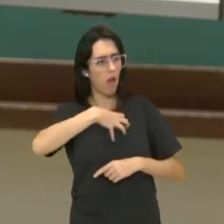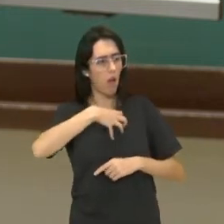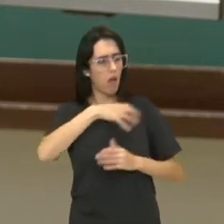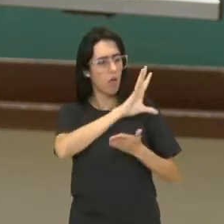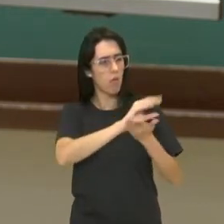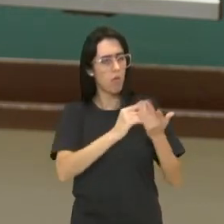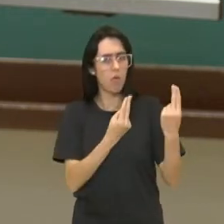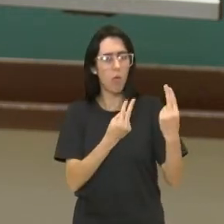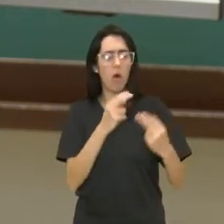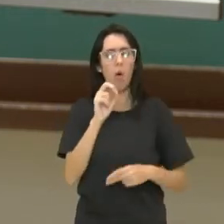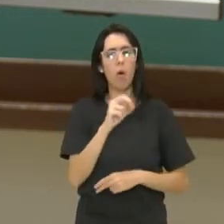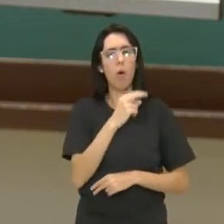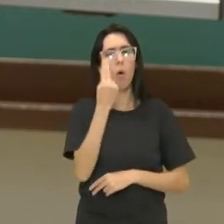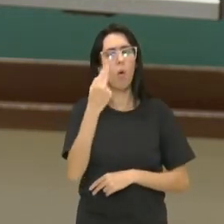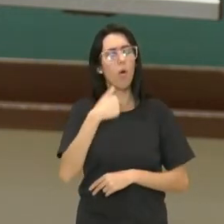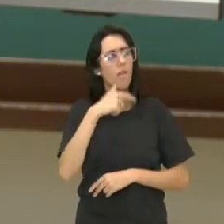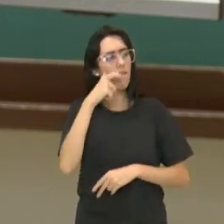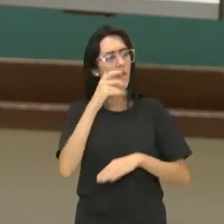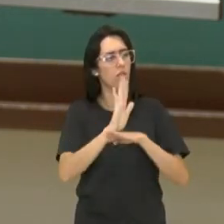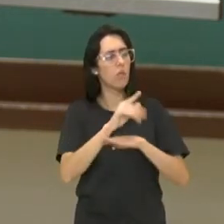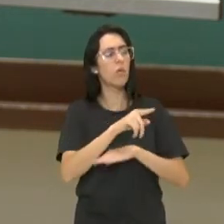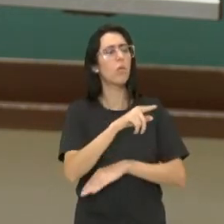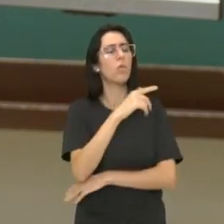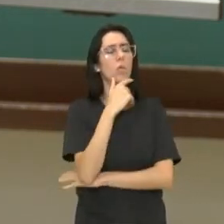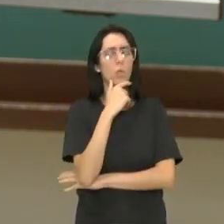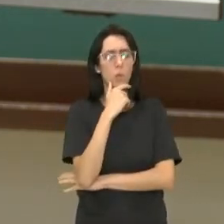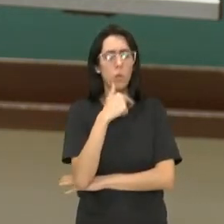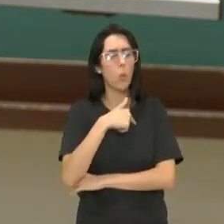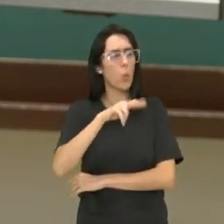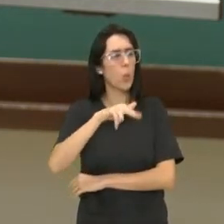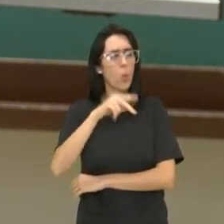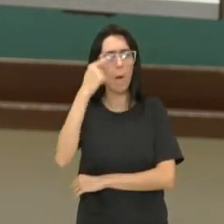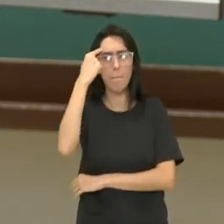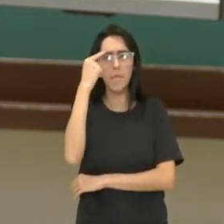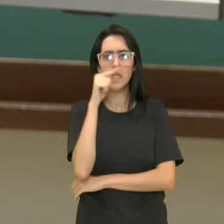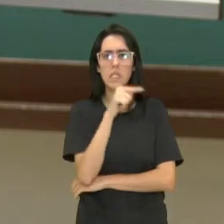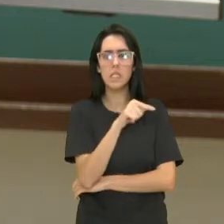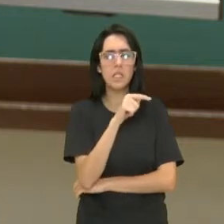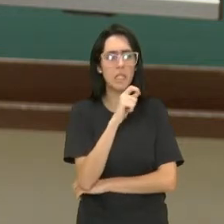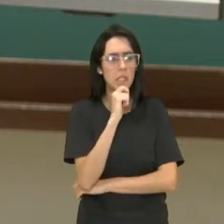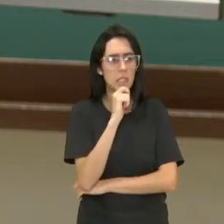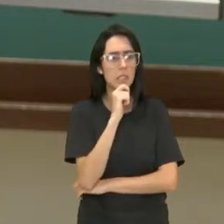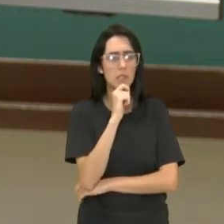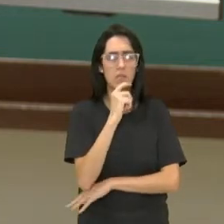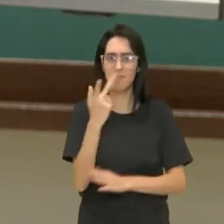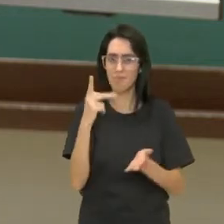fala, puxa, eu nunca pensei nisso, não é verdade? Então, vamos a seguir?